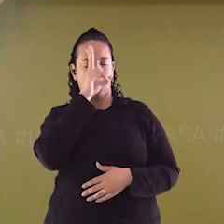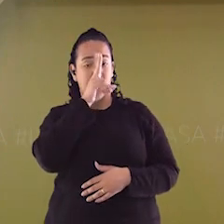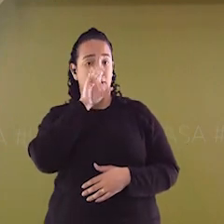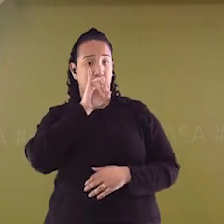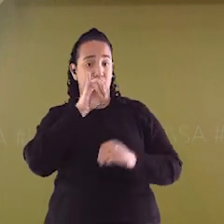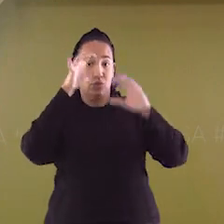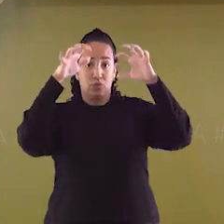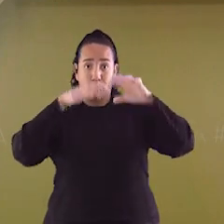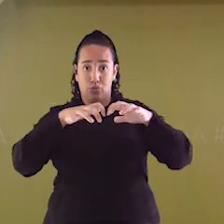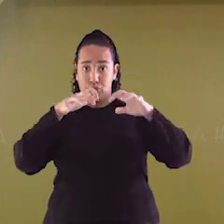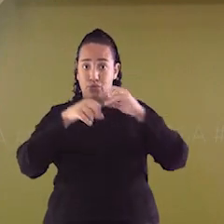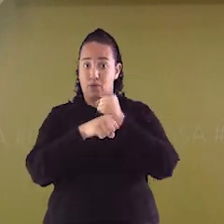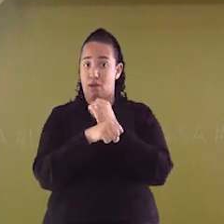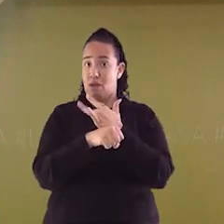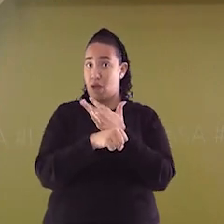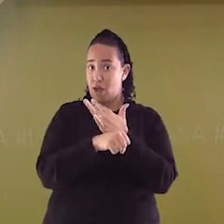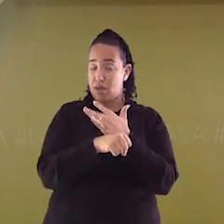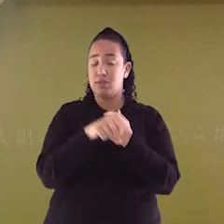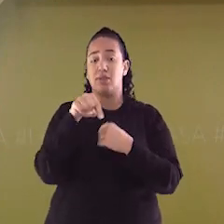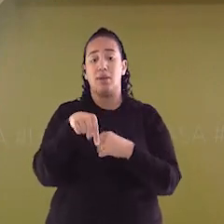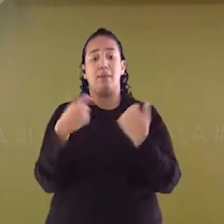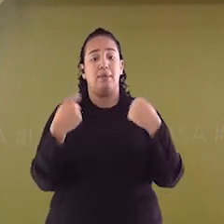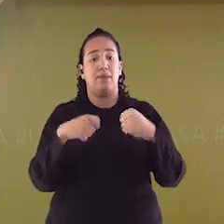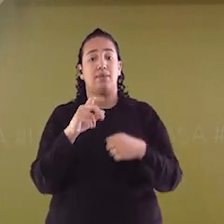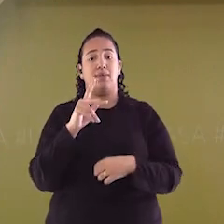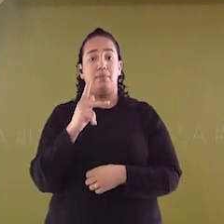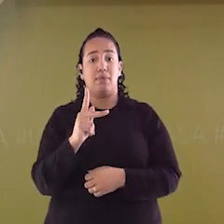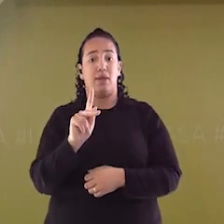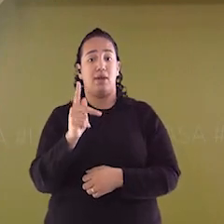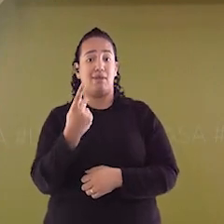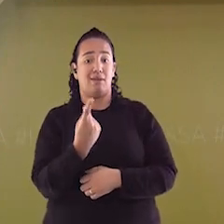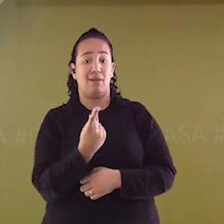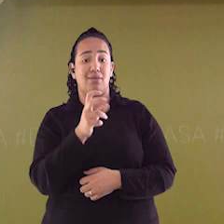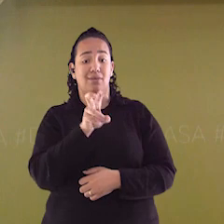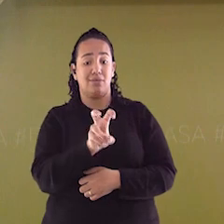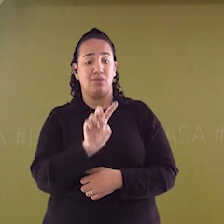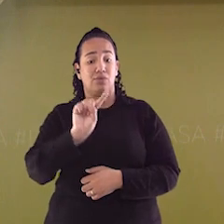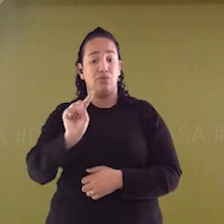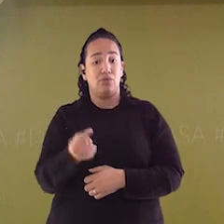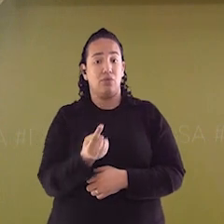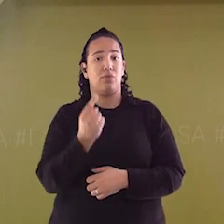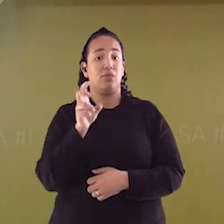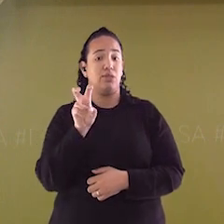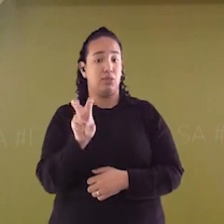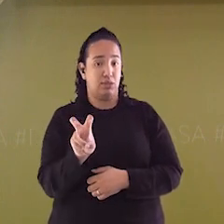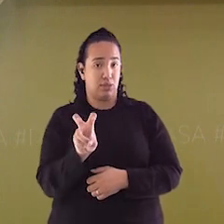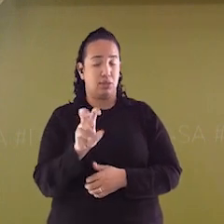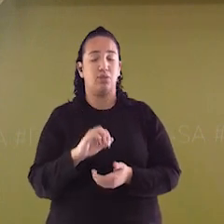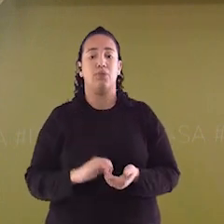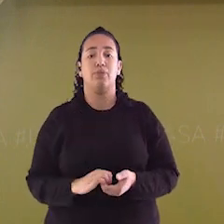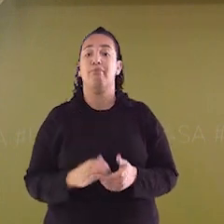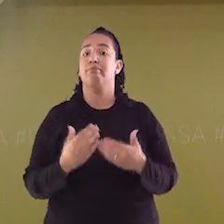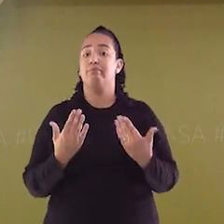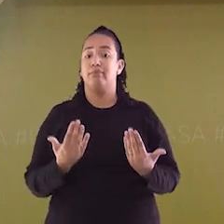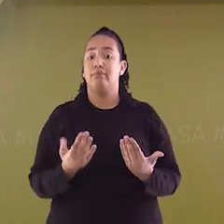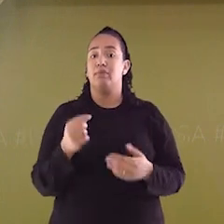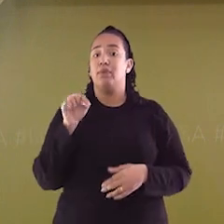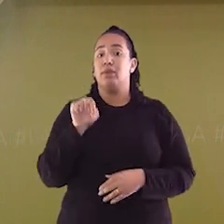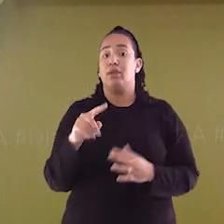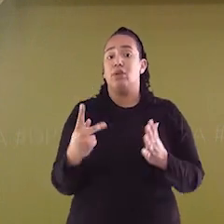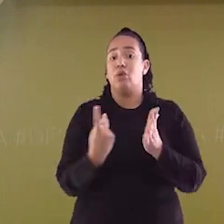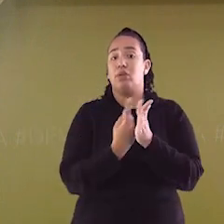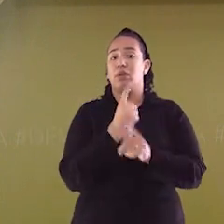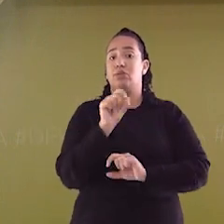chuva ser considerada ácida, ela tem que possuir um pH de 5,5. Esse excesso ele acontece